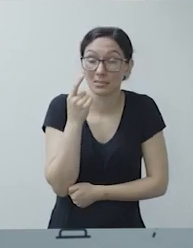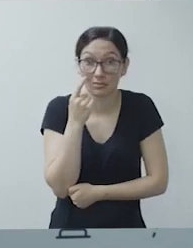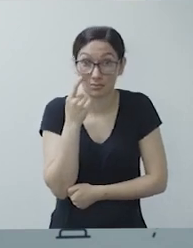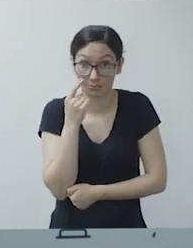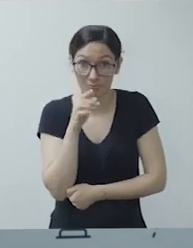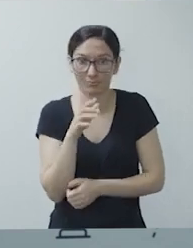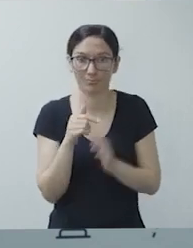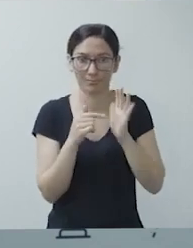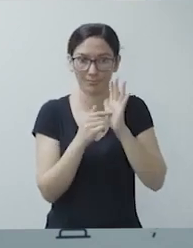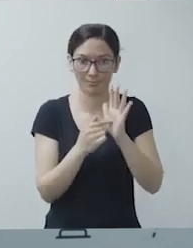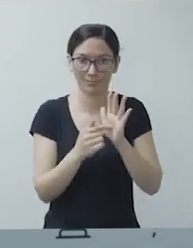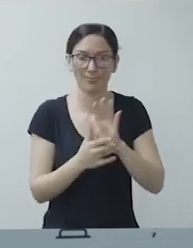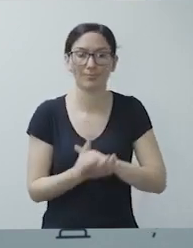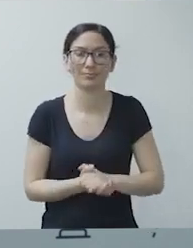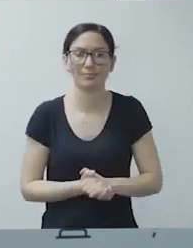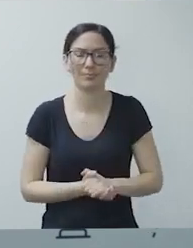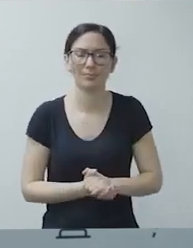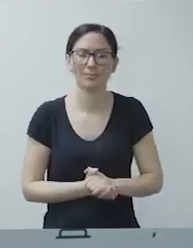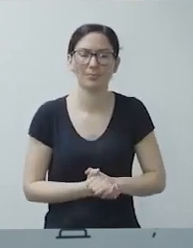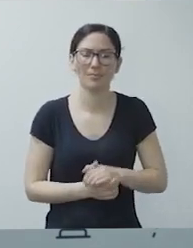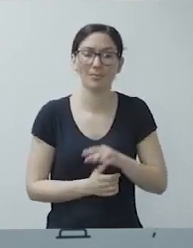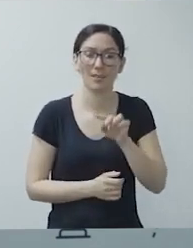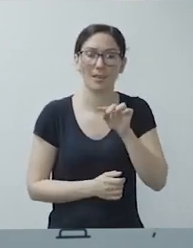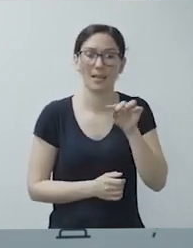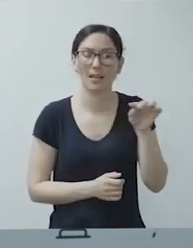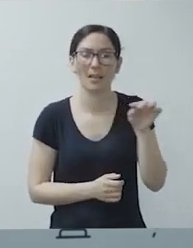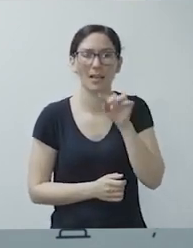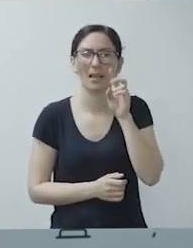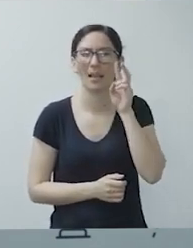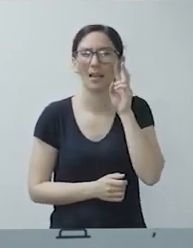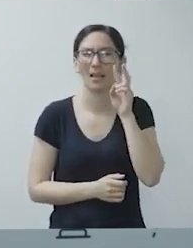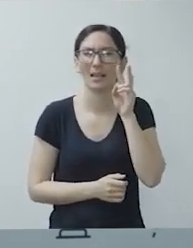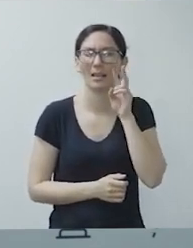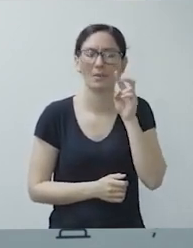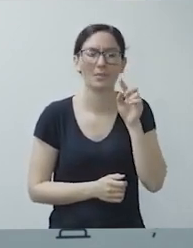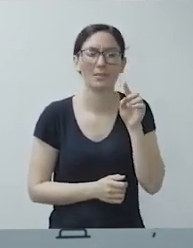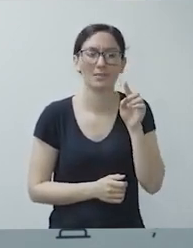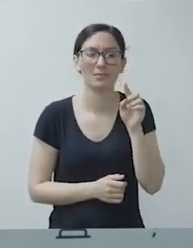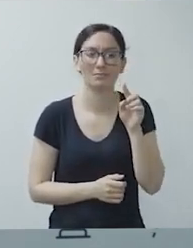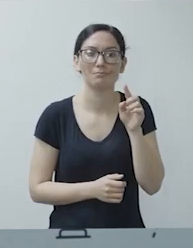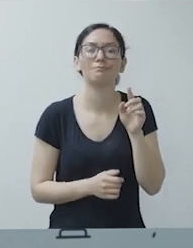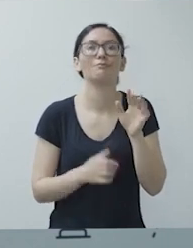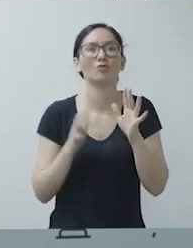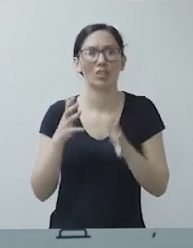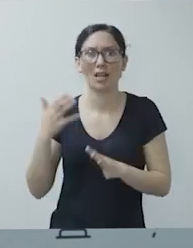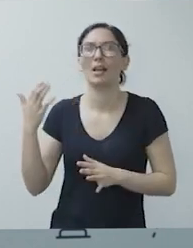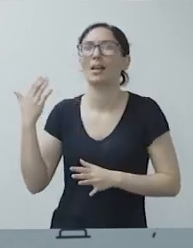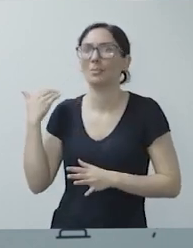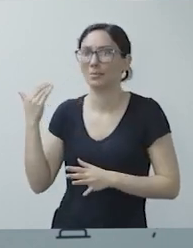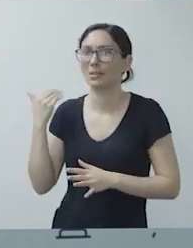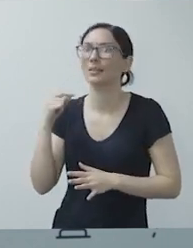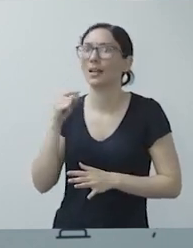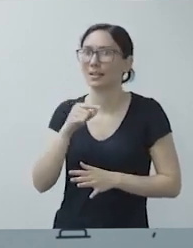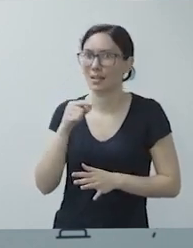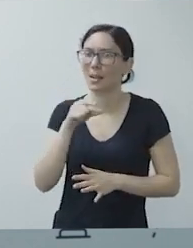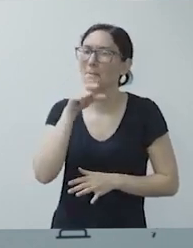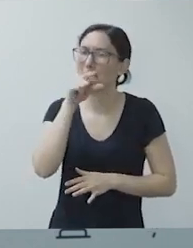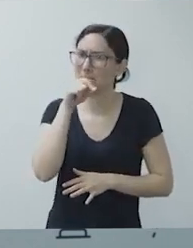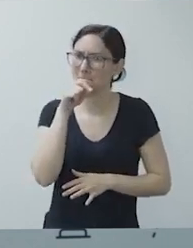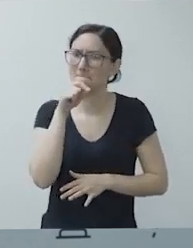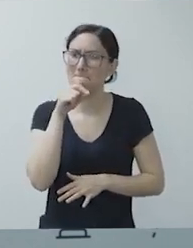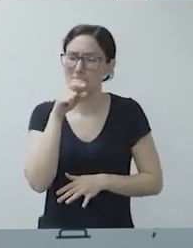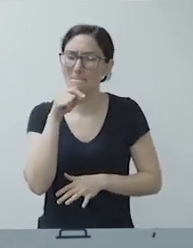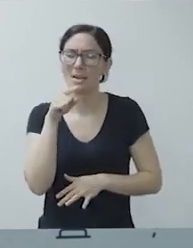colocar ele para vocês bem de pertinho para que vocês possam lembrar, porque na verdade a gente já trabalhou com esse pássaro,